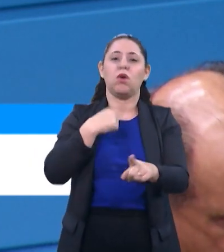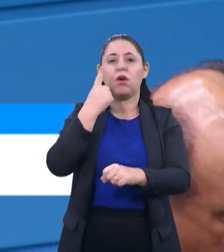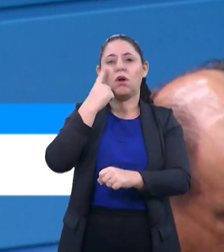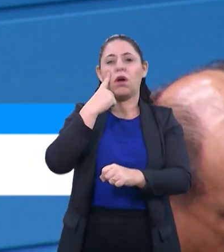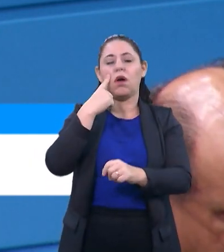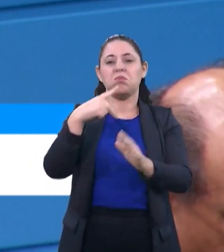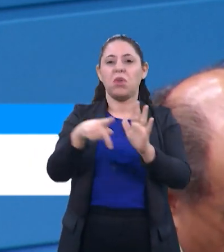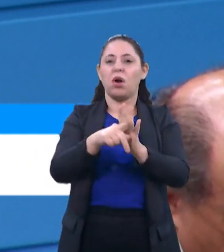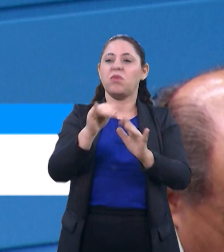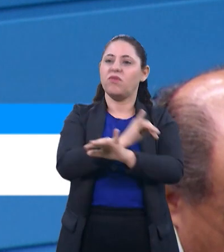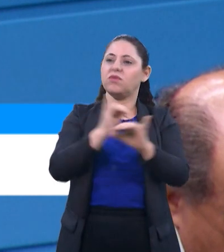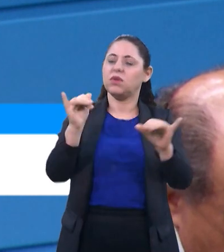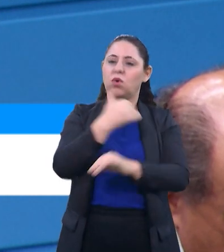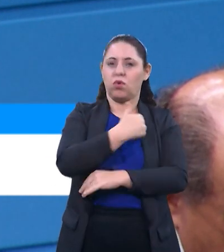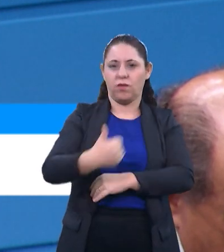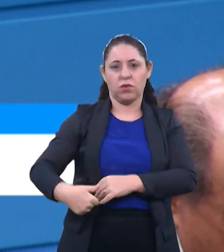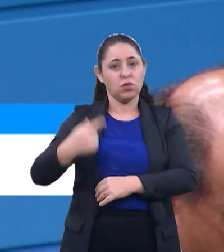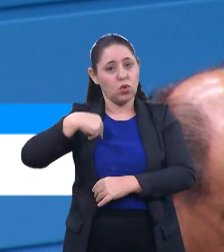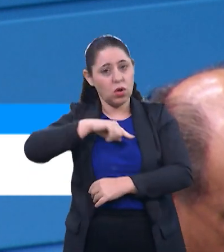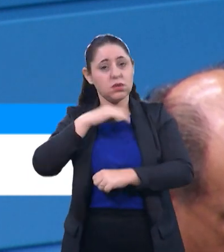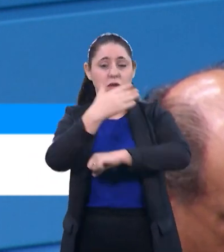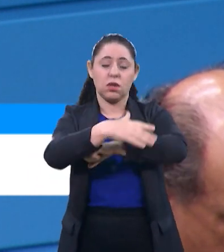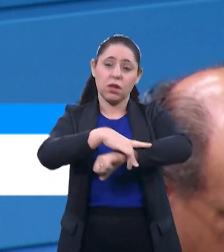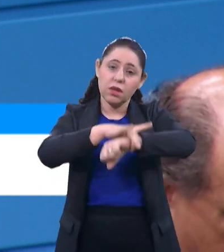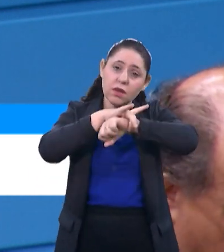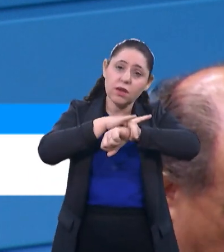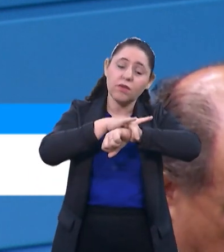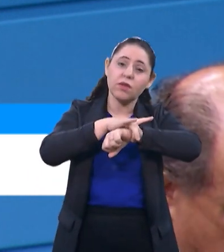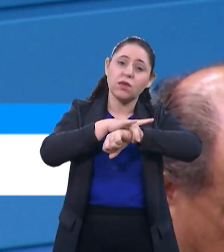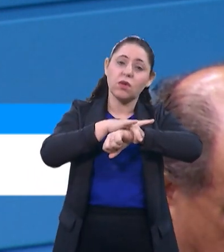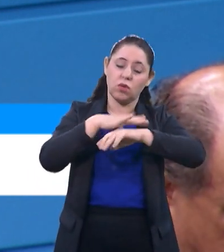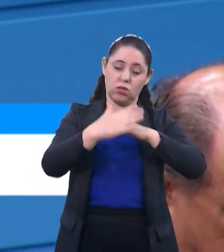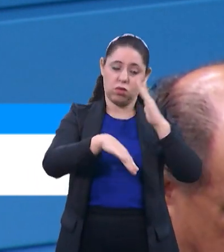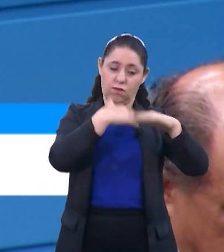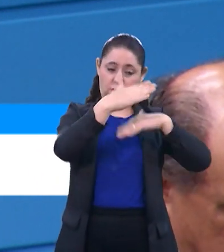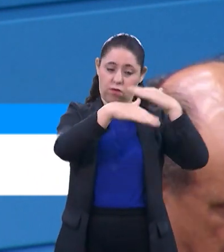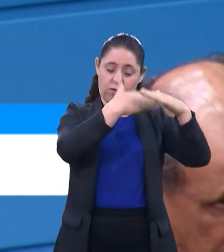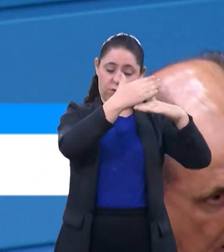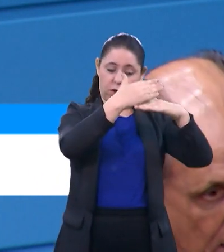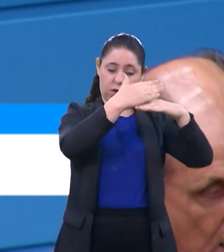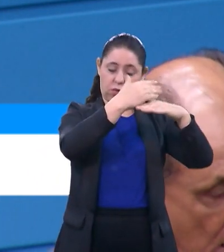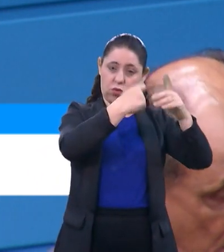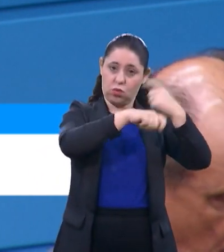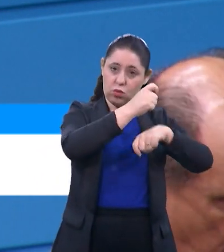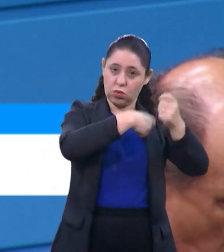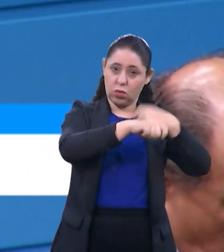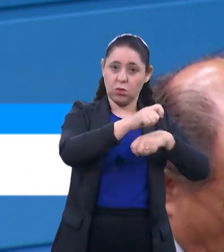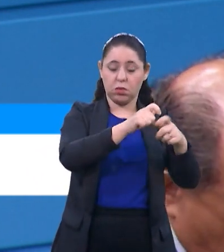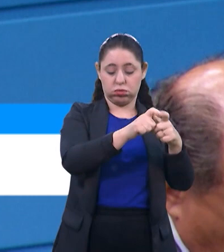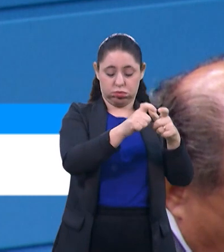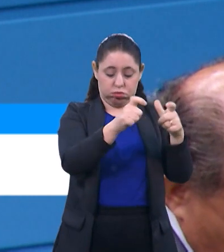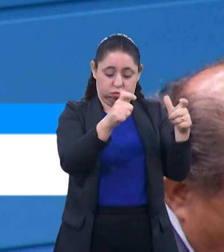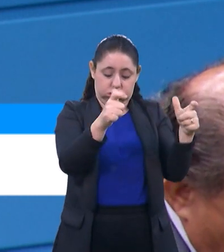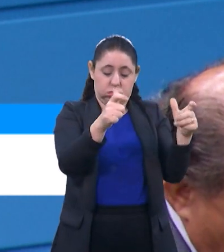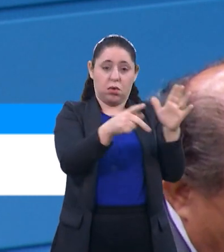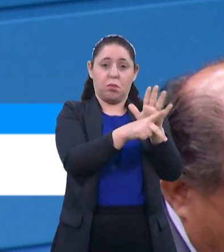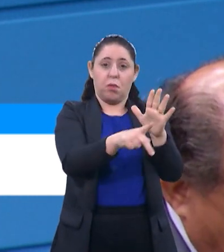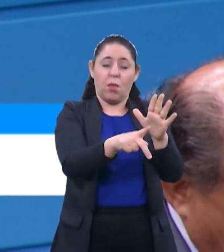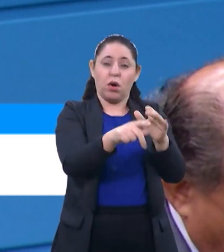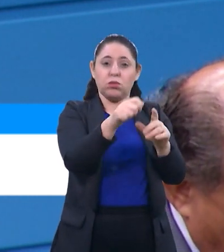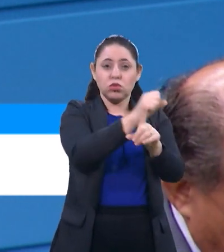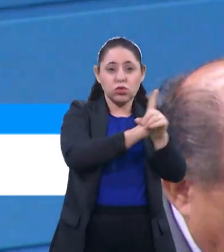sido pregado pelo próprio governo e que nós defendemos, que é o desenvolvimento econômico, o crescimento,